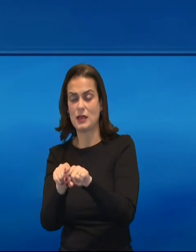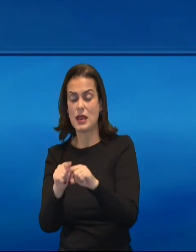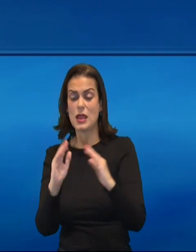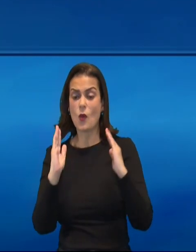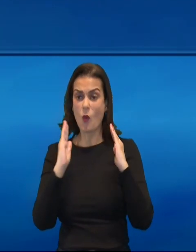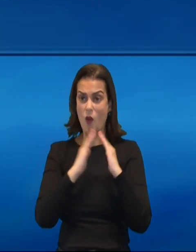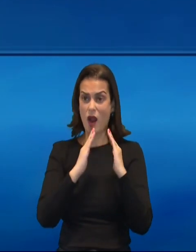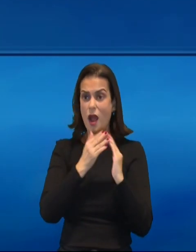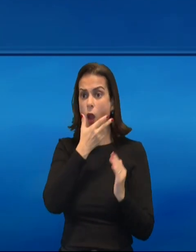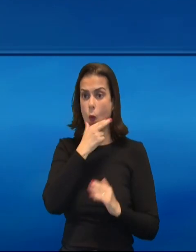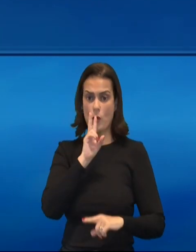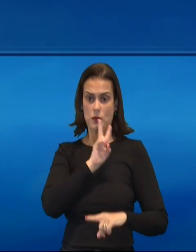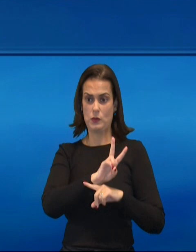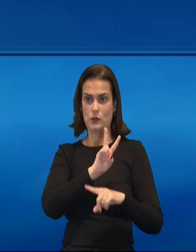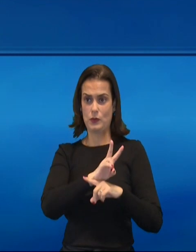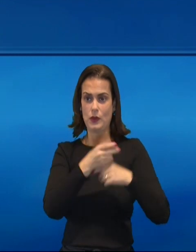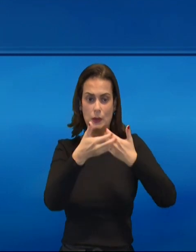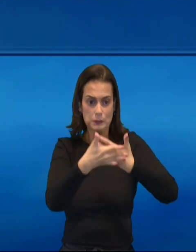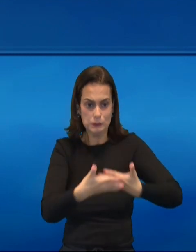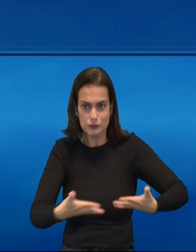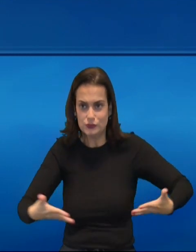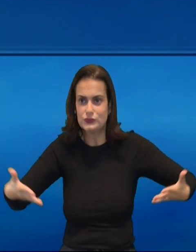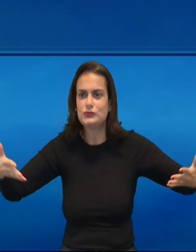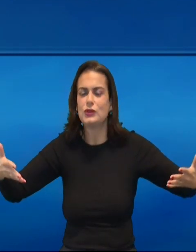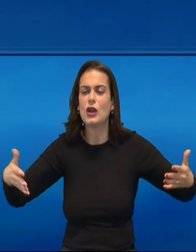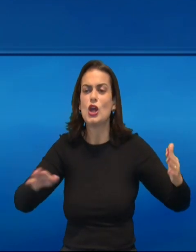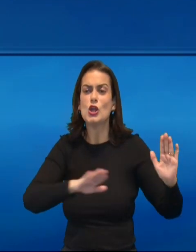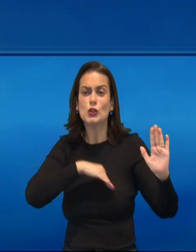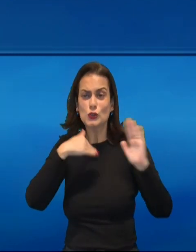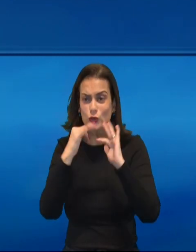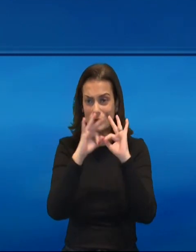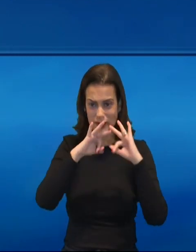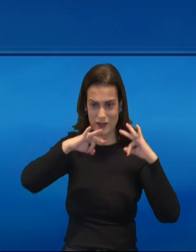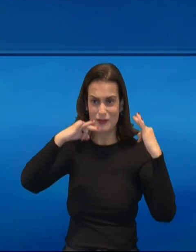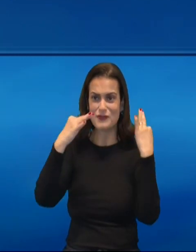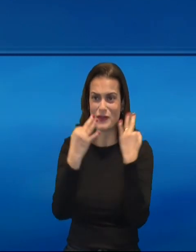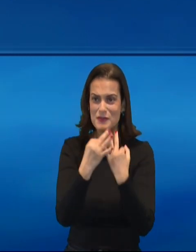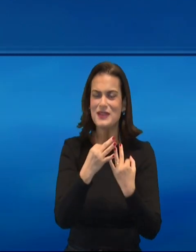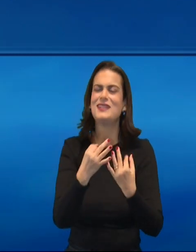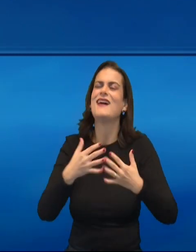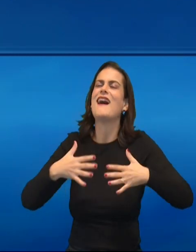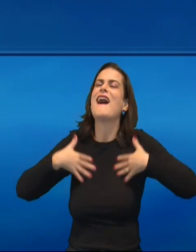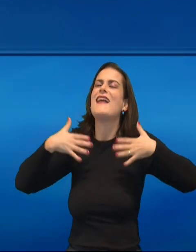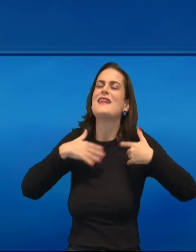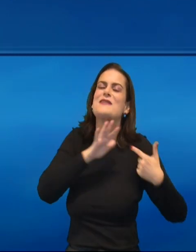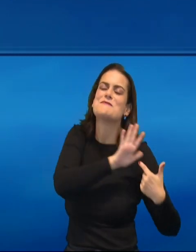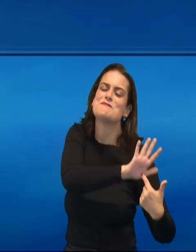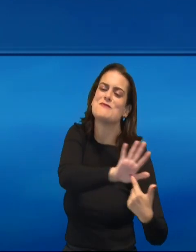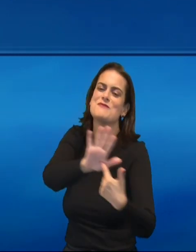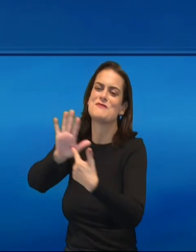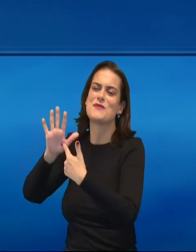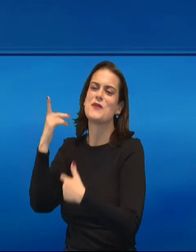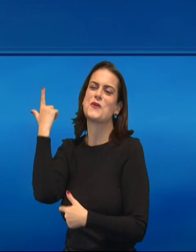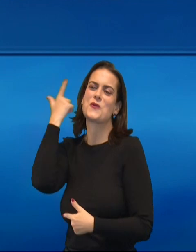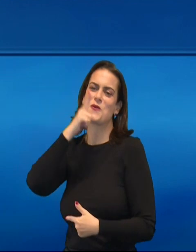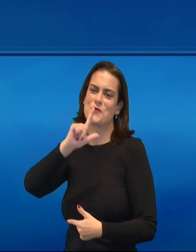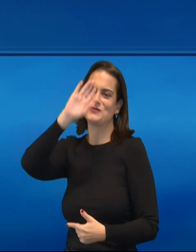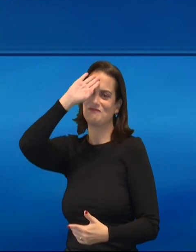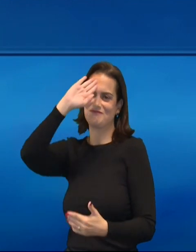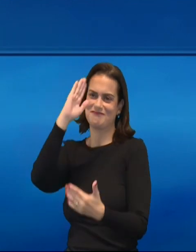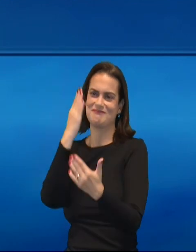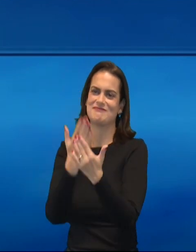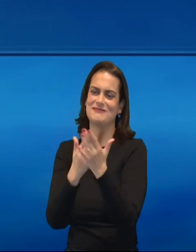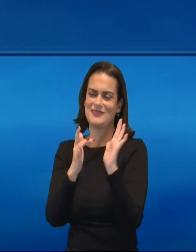casa, lhes pôs a mesa e com todos os seus manifestava grande alegria por terem crido